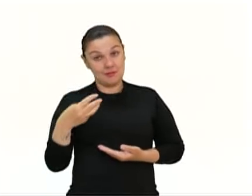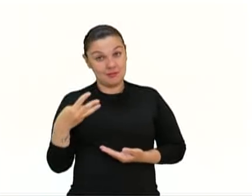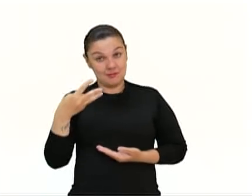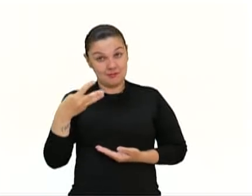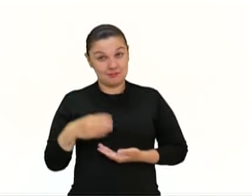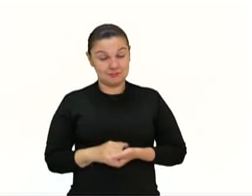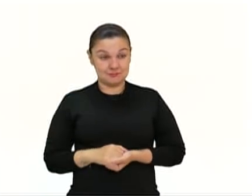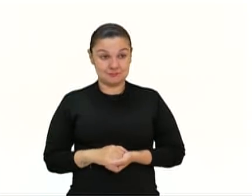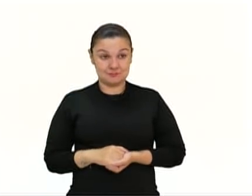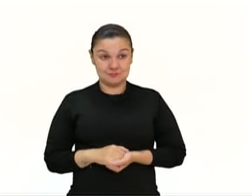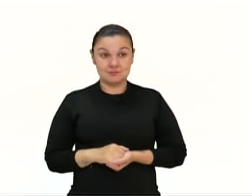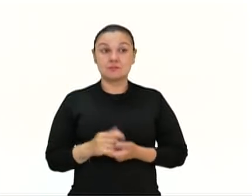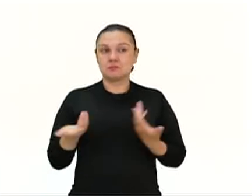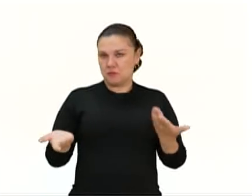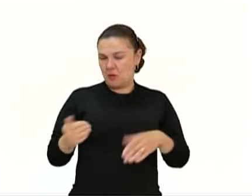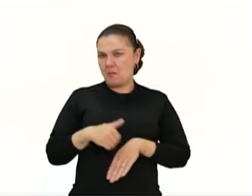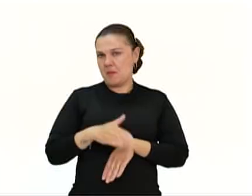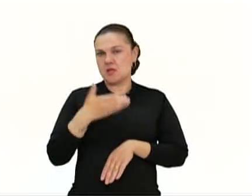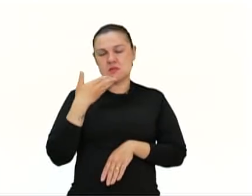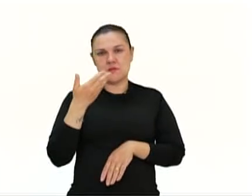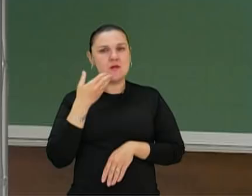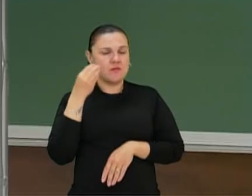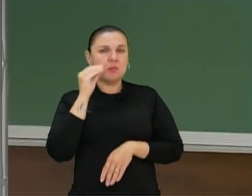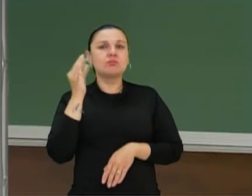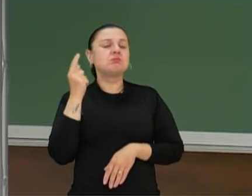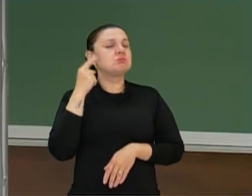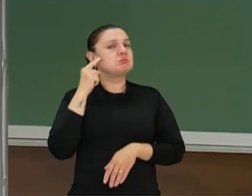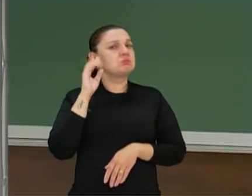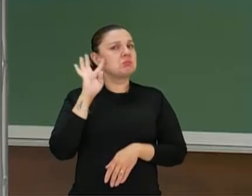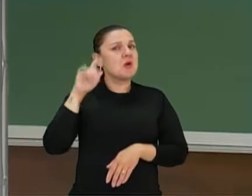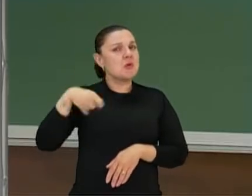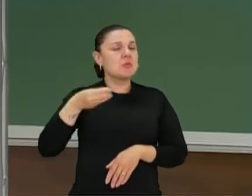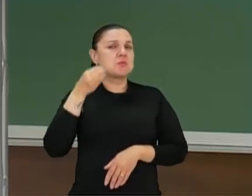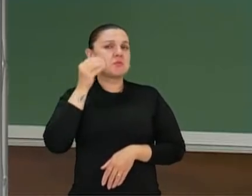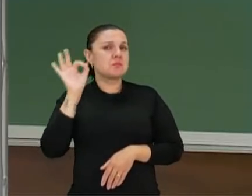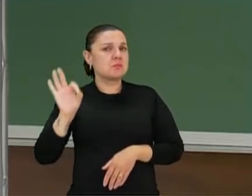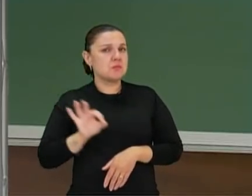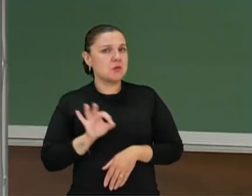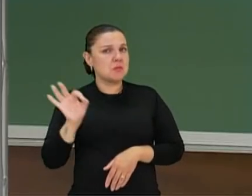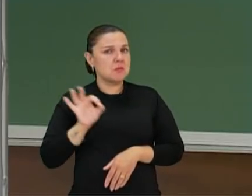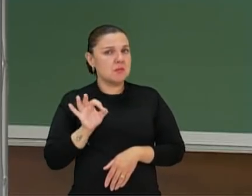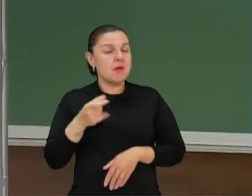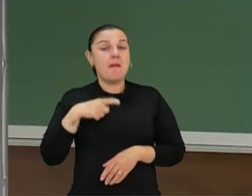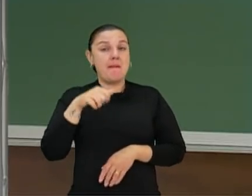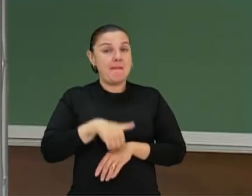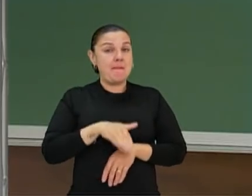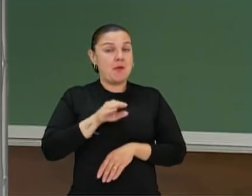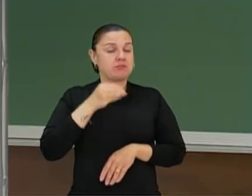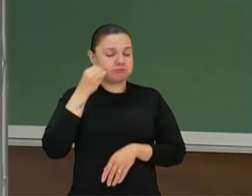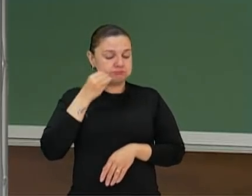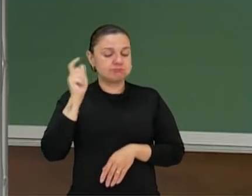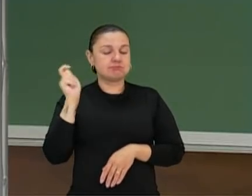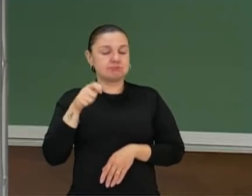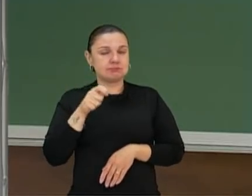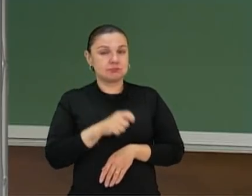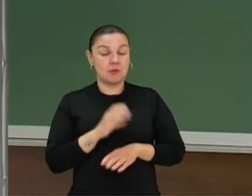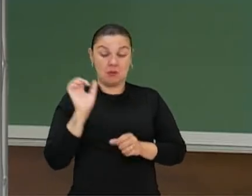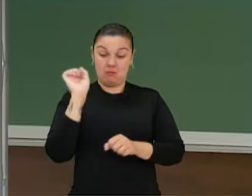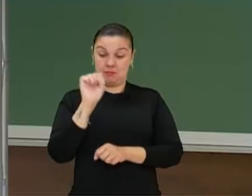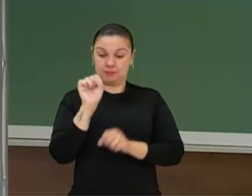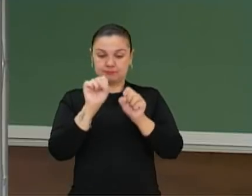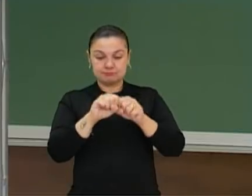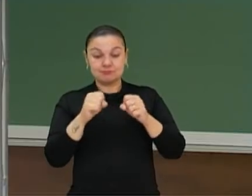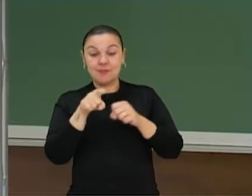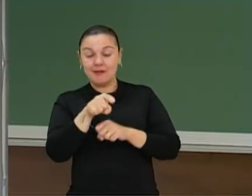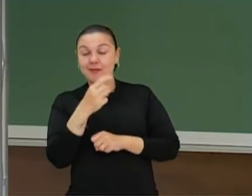habitantes. Então, eu tenho mais chance, vamos pensar em probabilidade? Eu tenho mais chance de, por exemplo, pegar uma casa que tem 3 moradores, porque eu